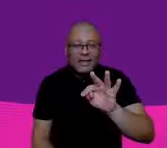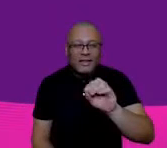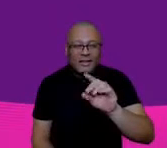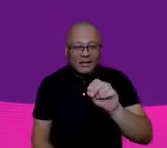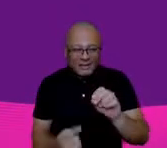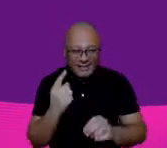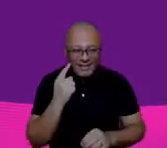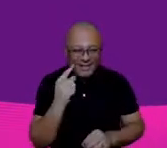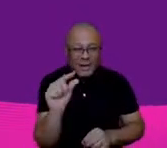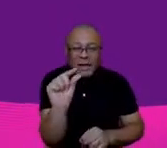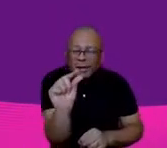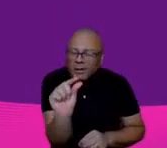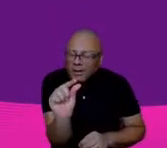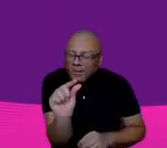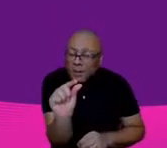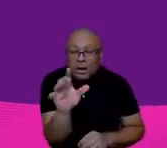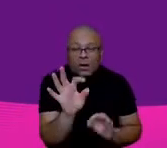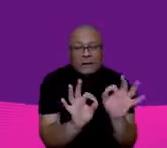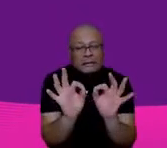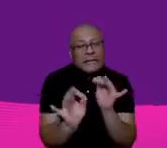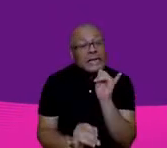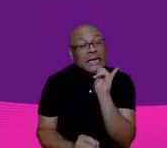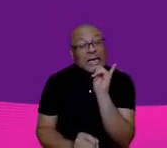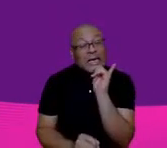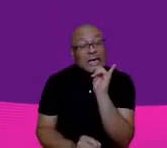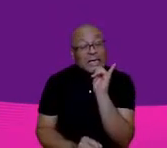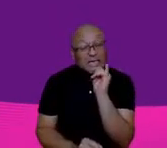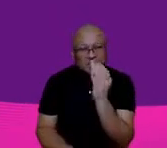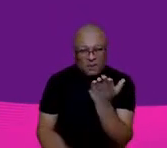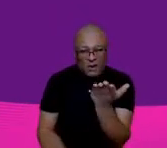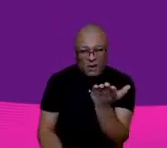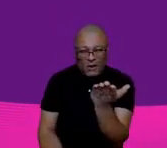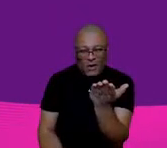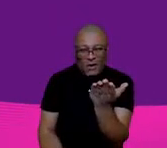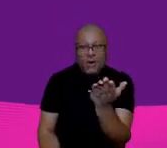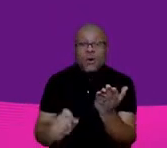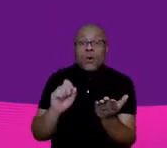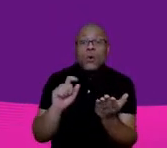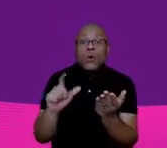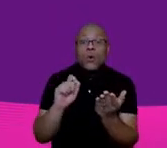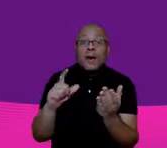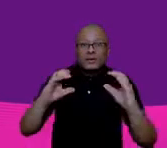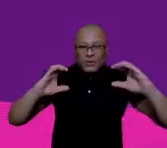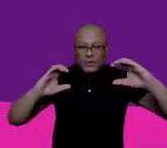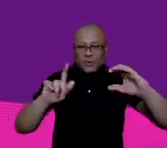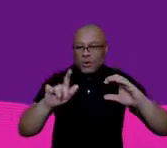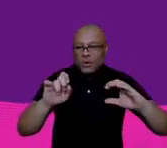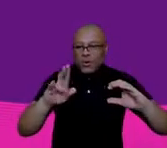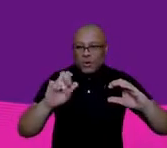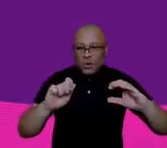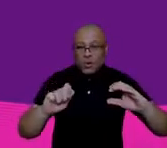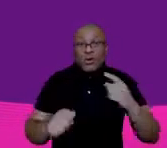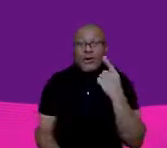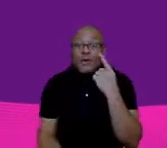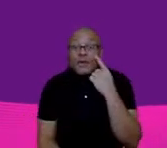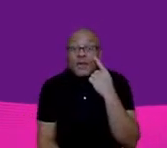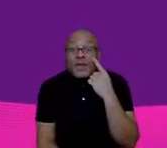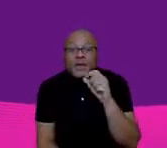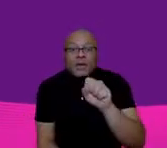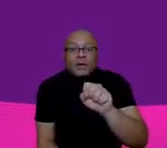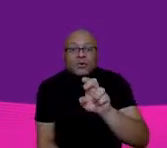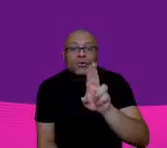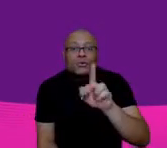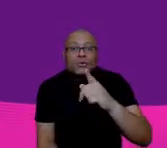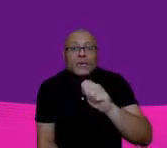uma reconstrução do eletrodo aqui, em azul está o globo pálido. Vejam o subtalâmico, que é meu alvo, como é pequeno. Aqui eu tenho um eletrodo,